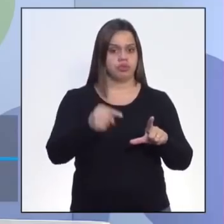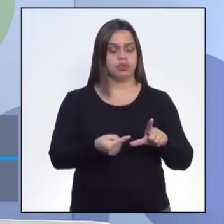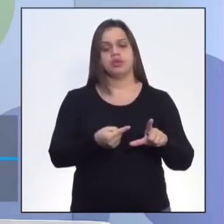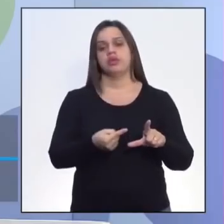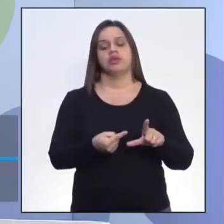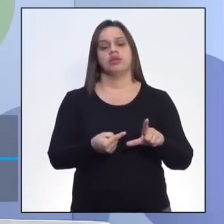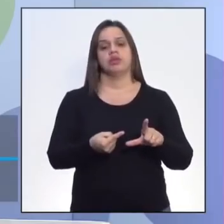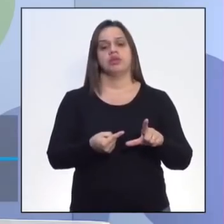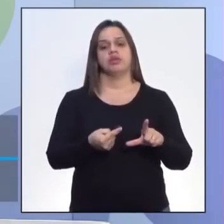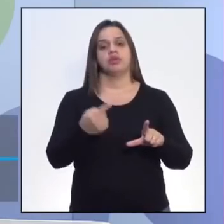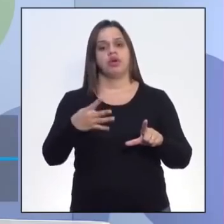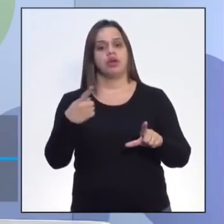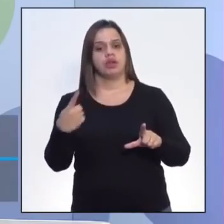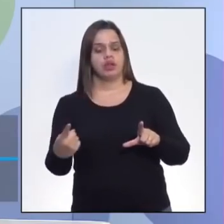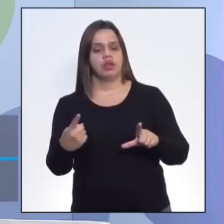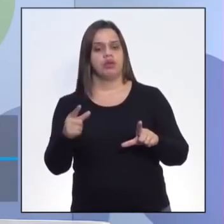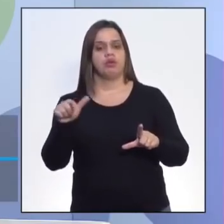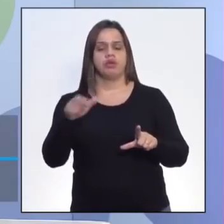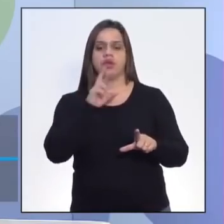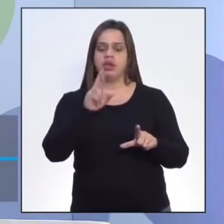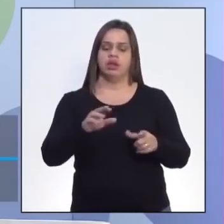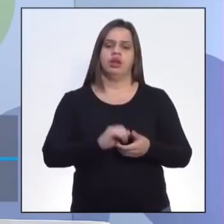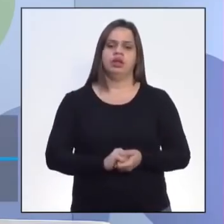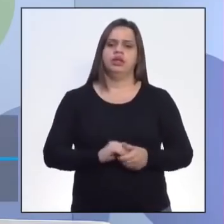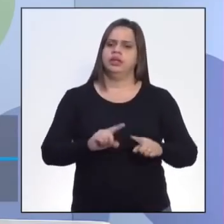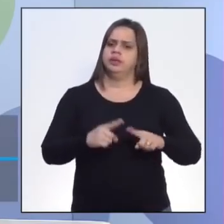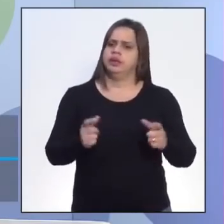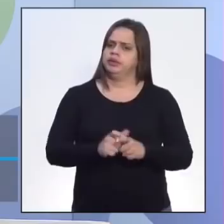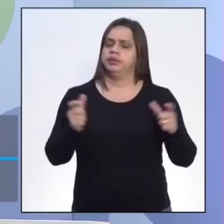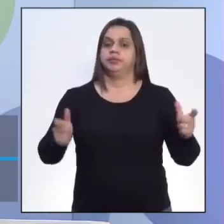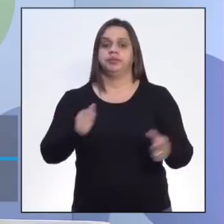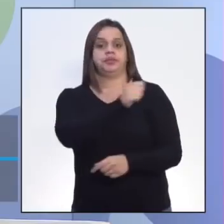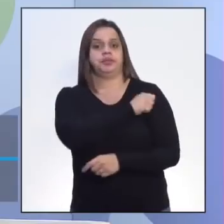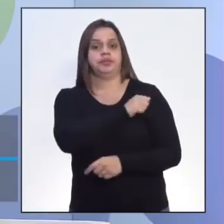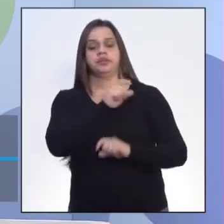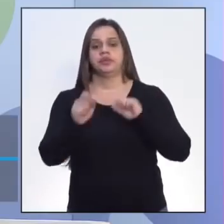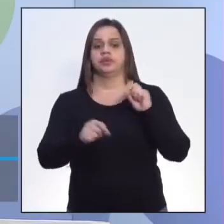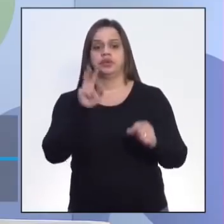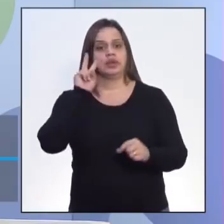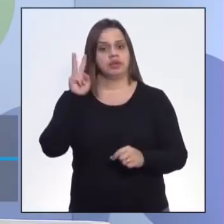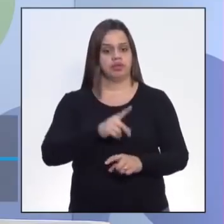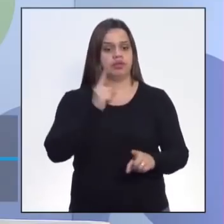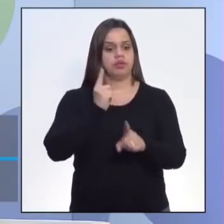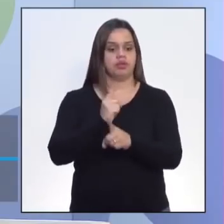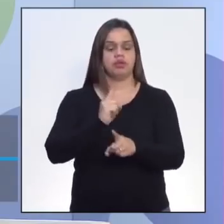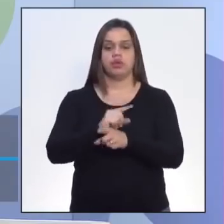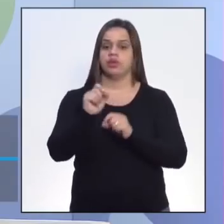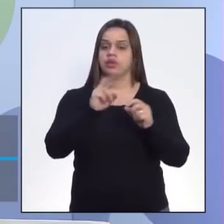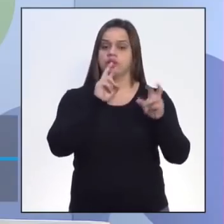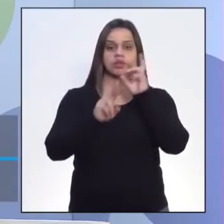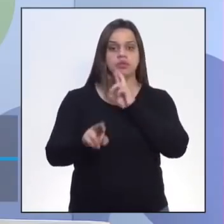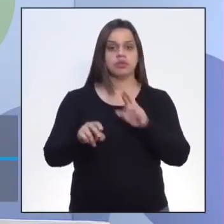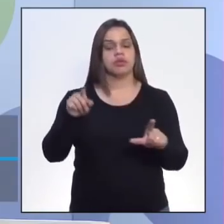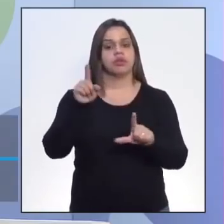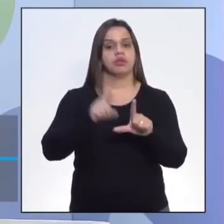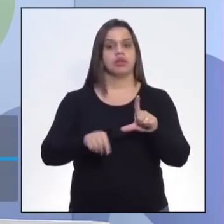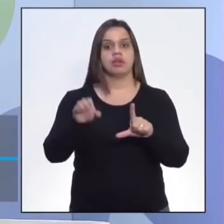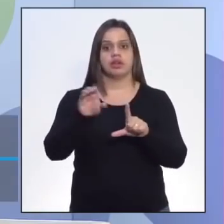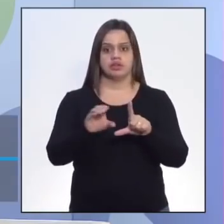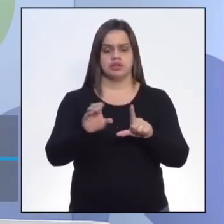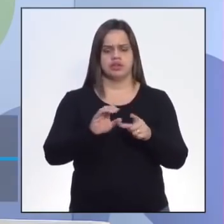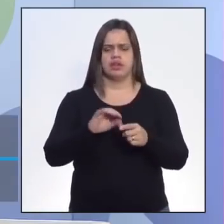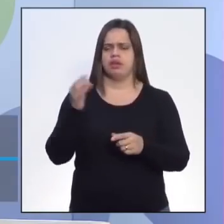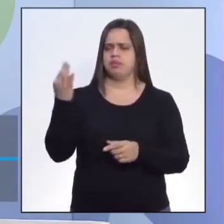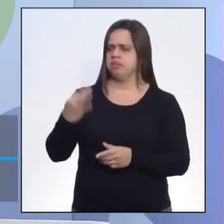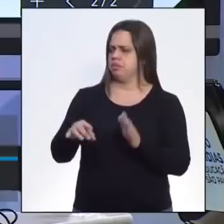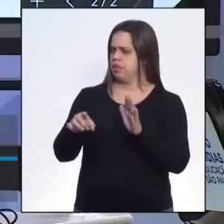o 41 como a outra resposta. Mas a grande maioria aqui que eu pude localizar foi a alternativa C. É isso